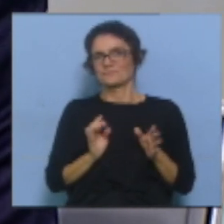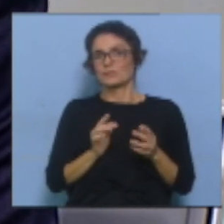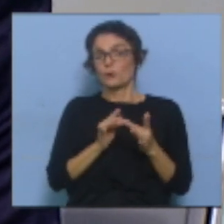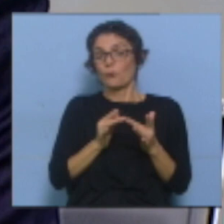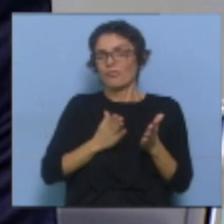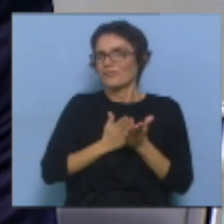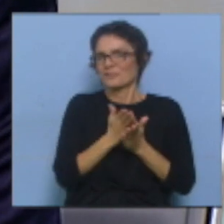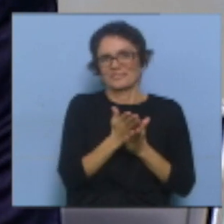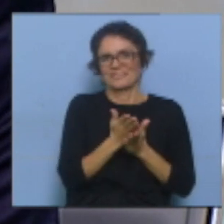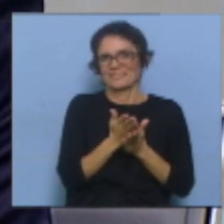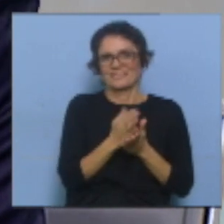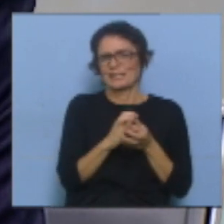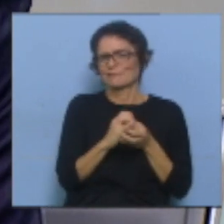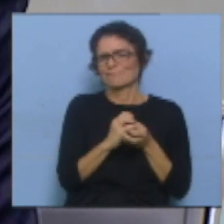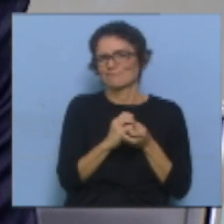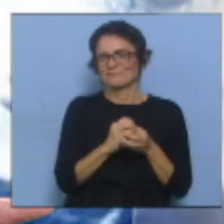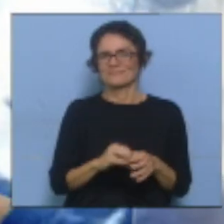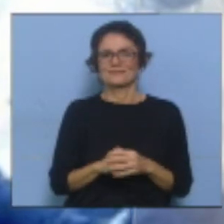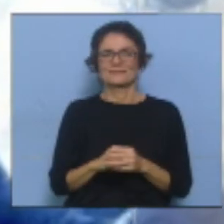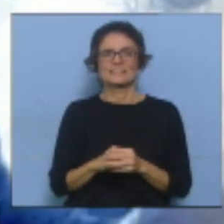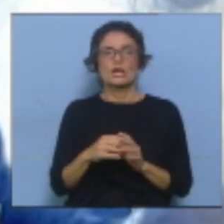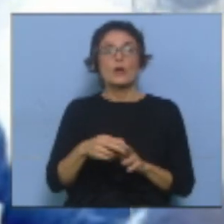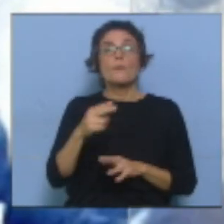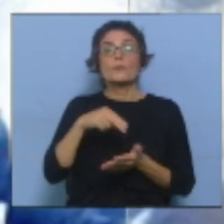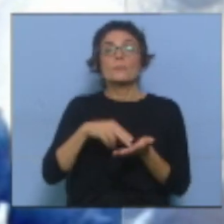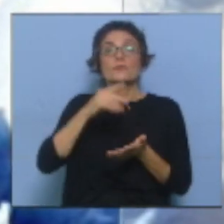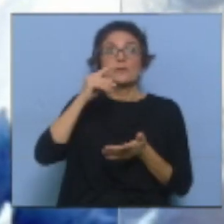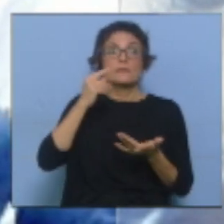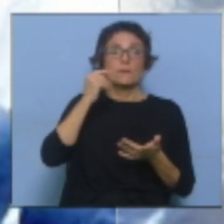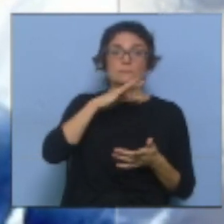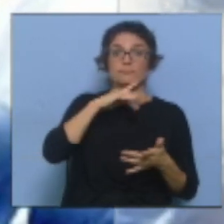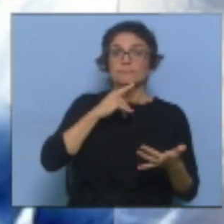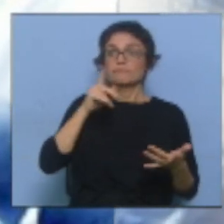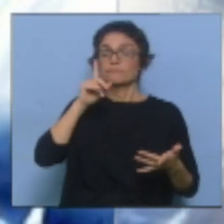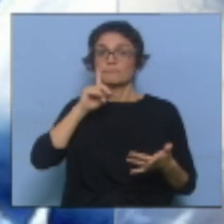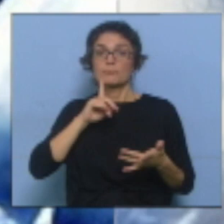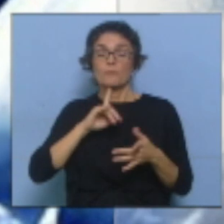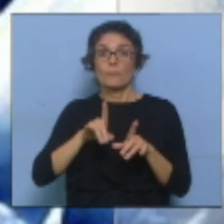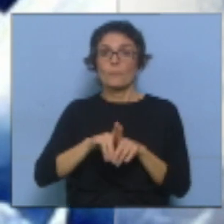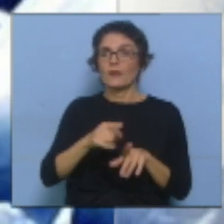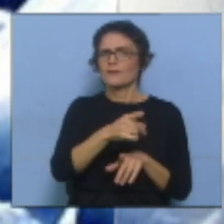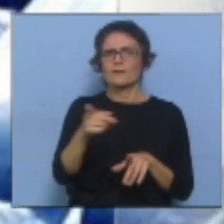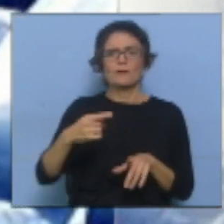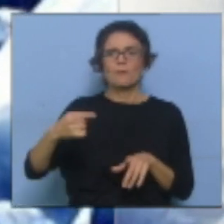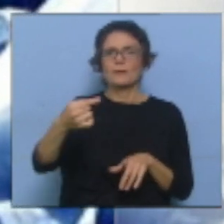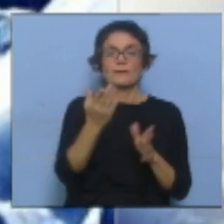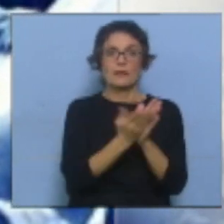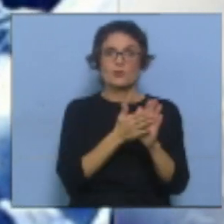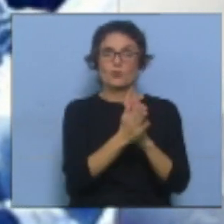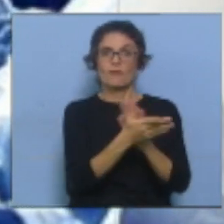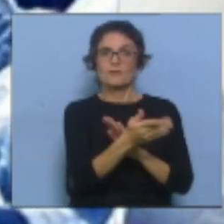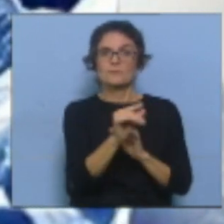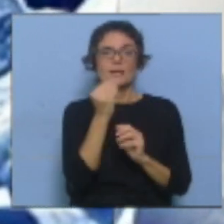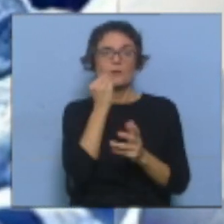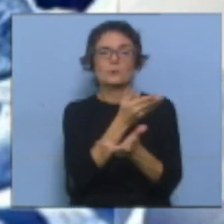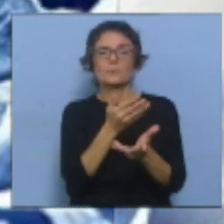dos nossos desafios profissionais. E era essa presença dos pais, das irmãs, de que forma é que ela marca também o vosso cotidiano no seminário? No nosso cotidiano